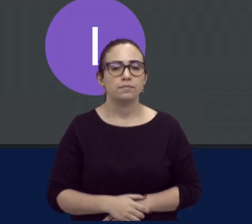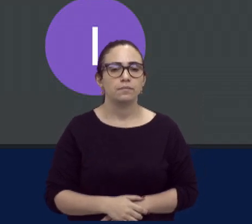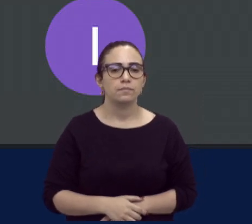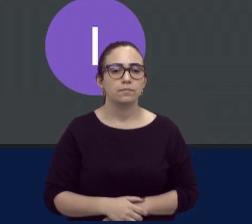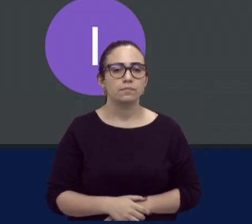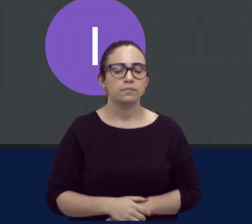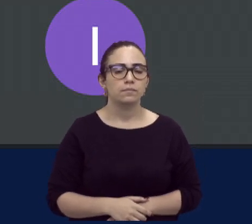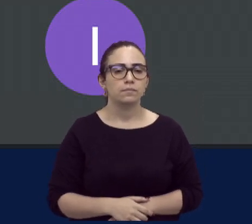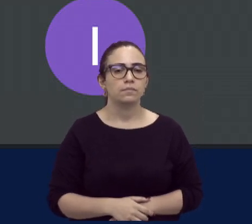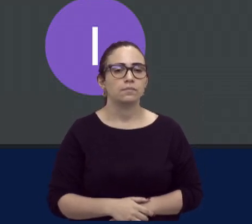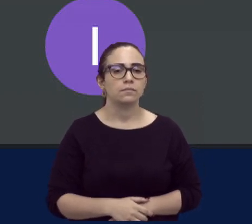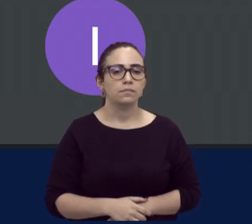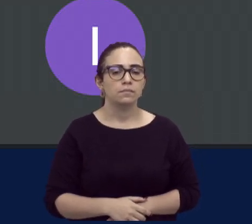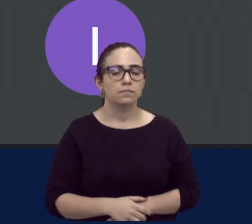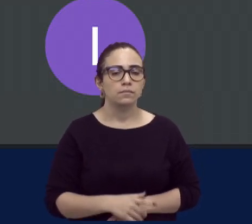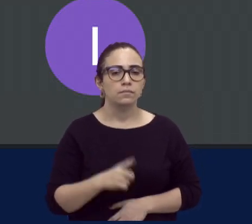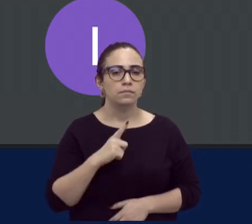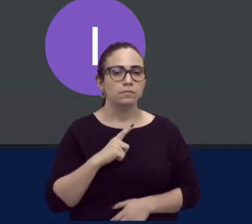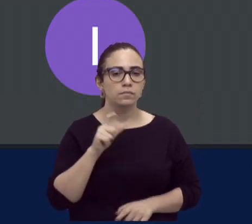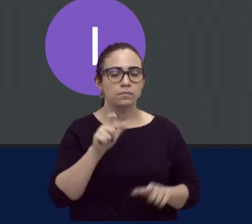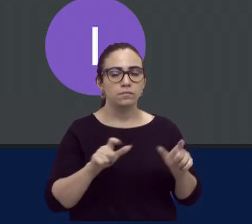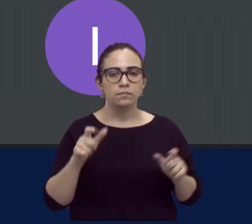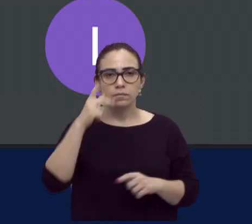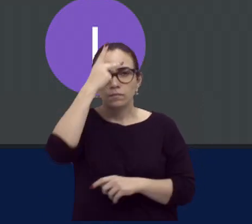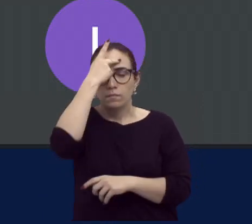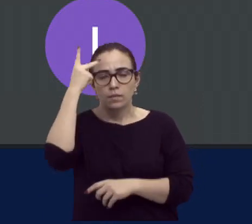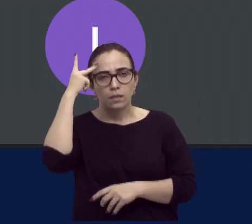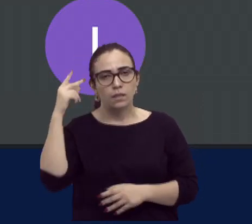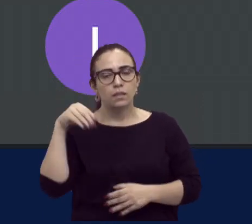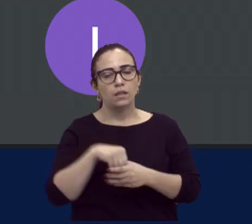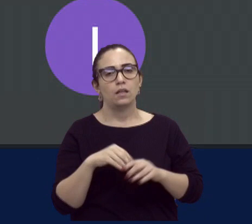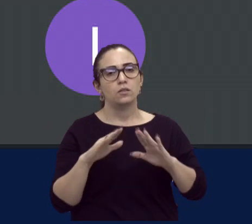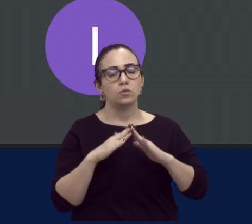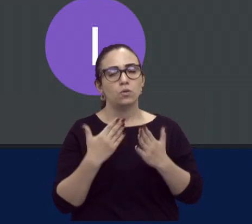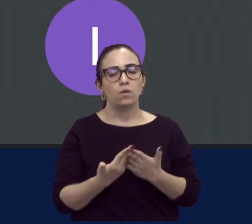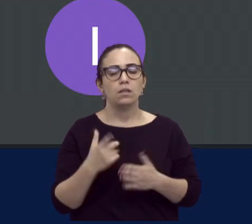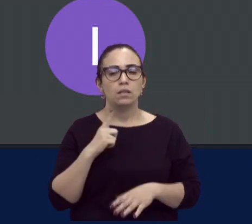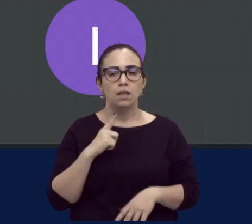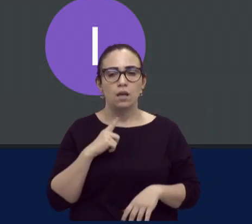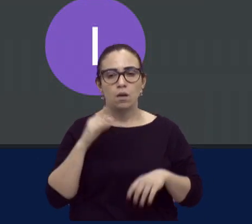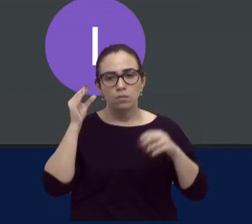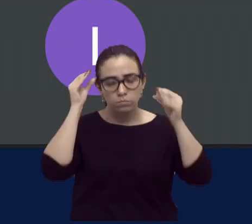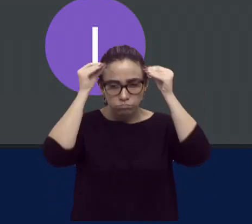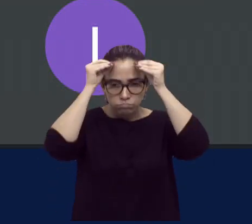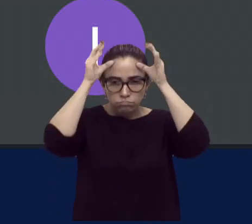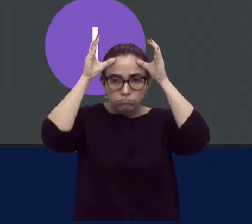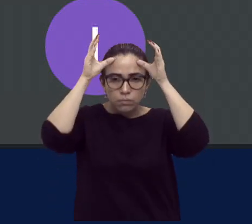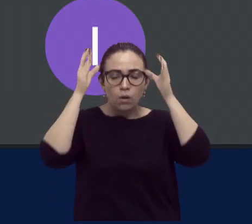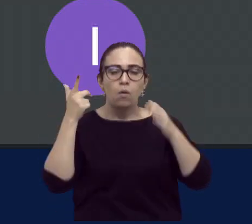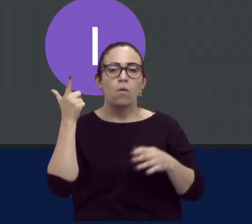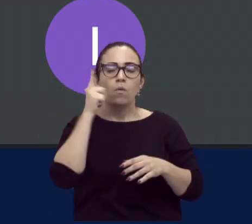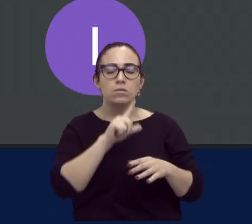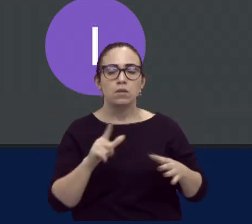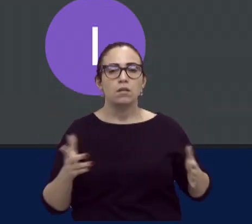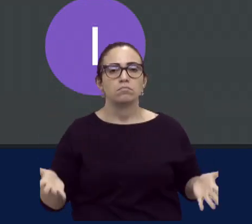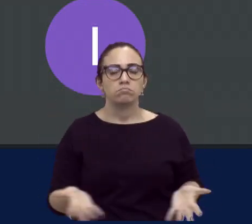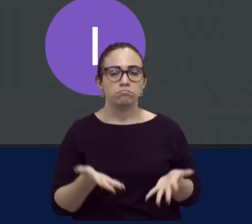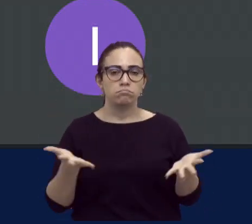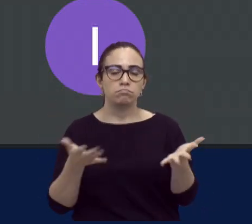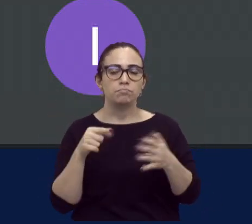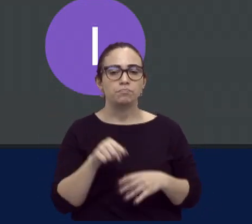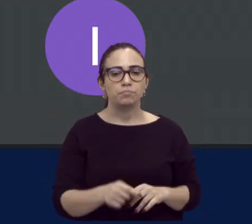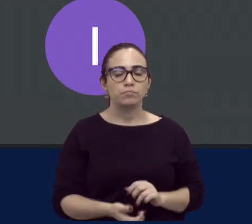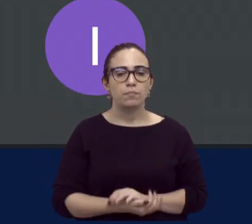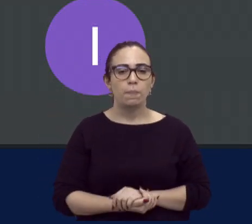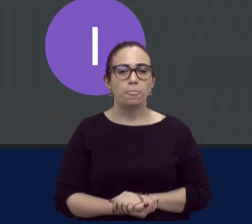indivíduos constantes desse espaço, alguém que tenha o conhecimento e possa ir estimulando e criando essa cultura. Eu